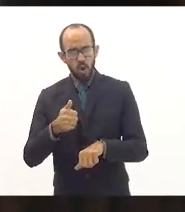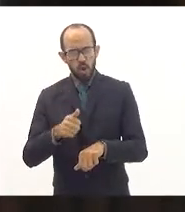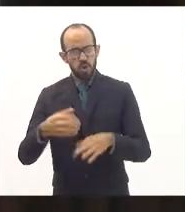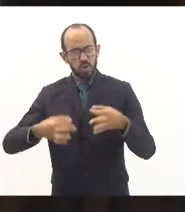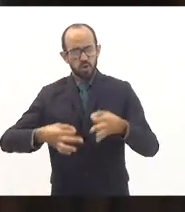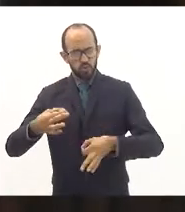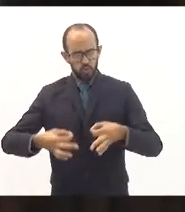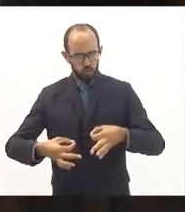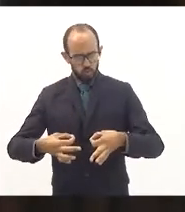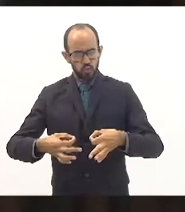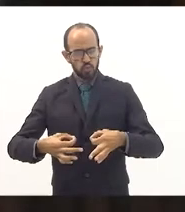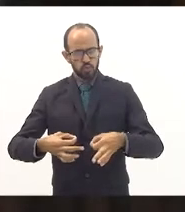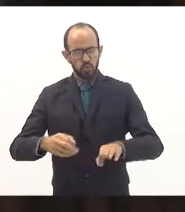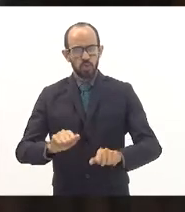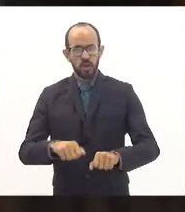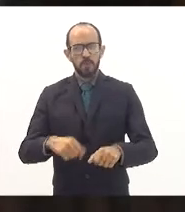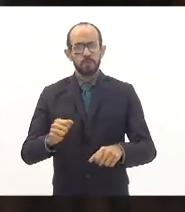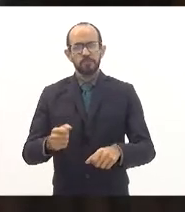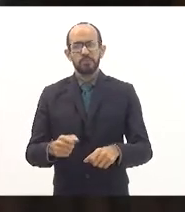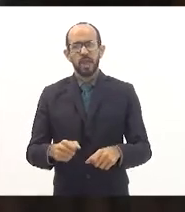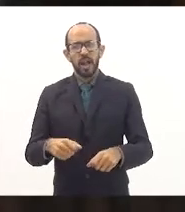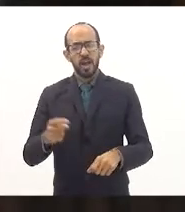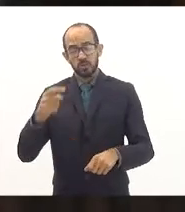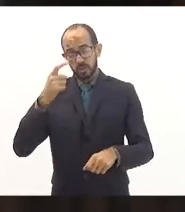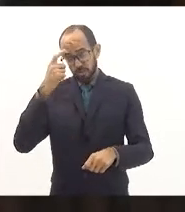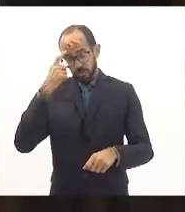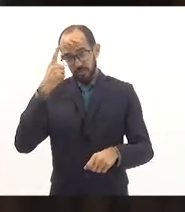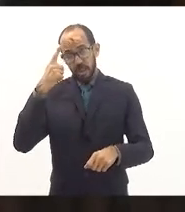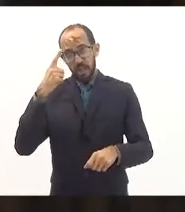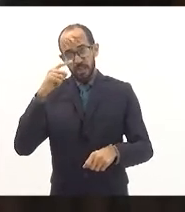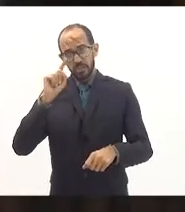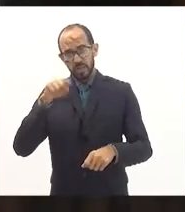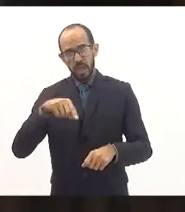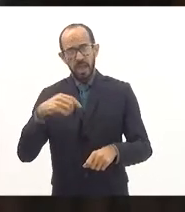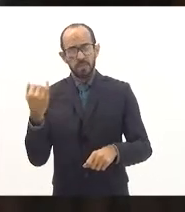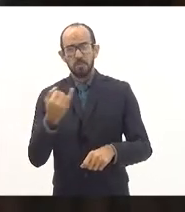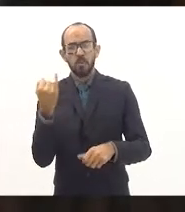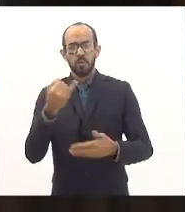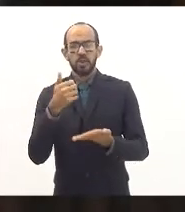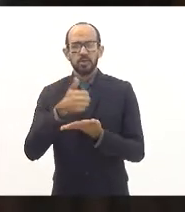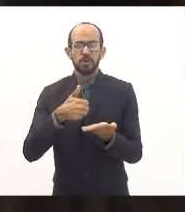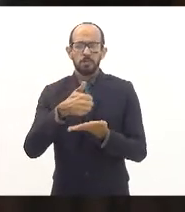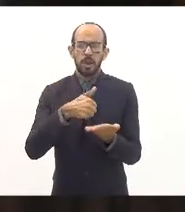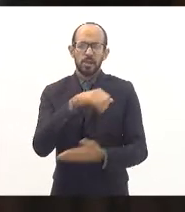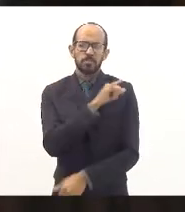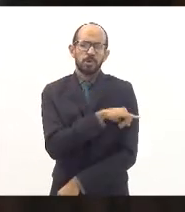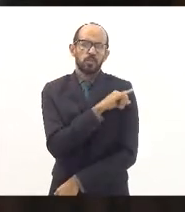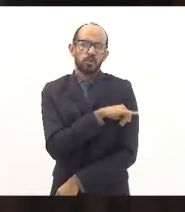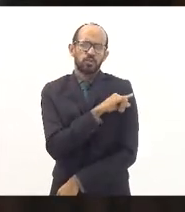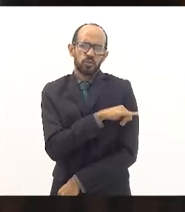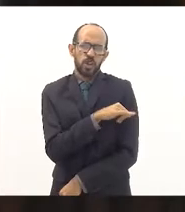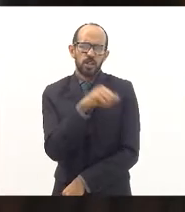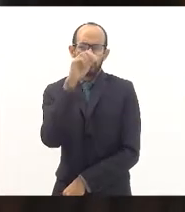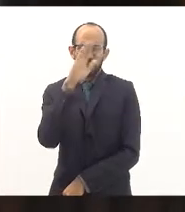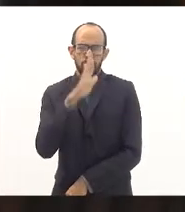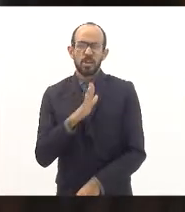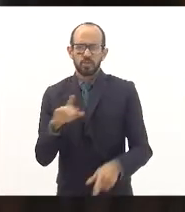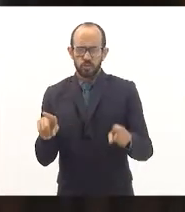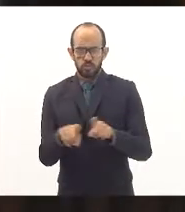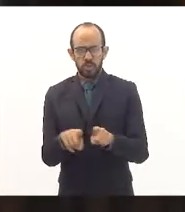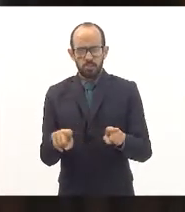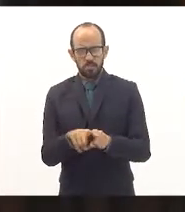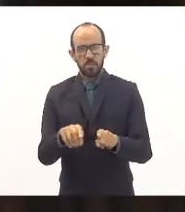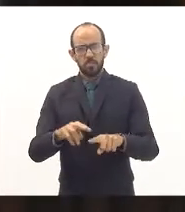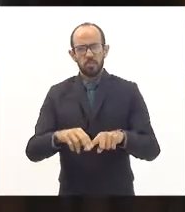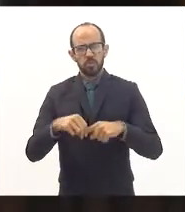A continuidade de seus ideais é essencial para o Estado do Rio de Janeiro e para o Brasil. Por isso, hoje e